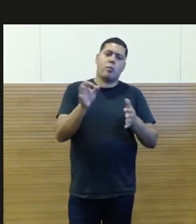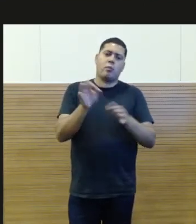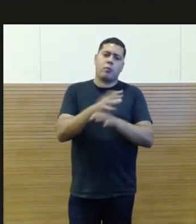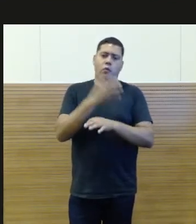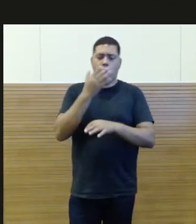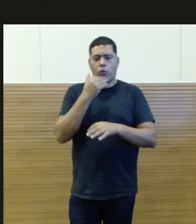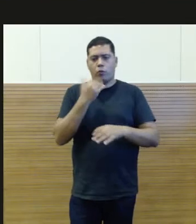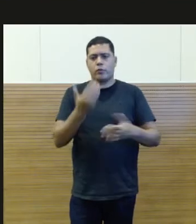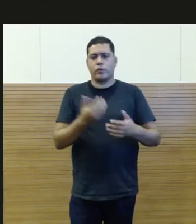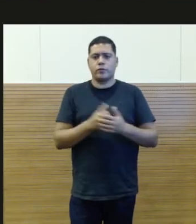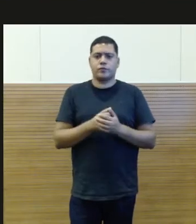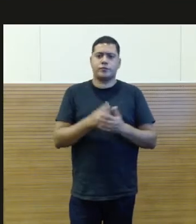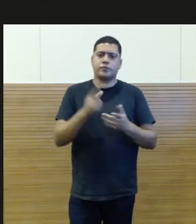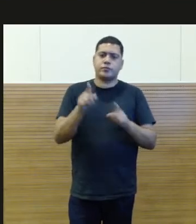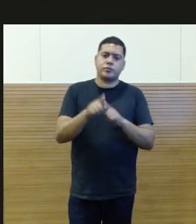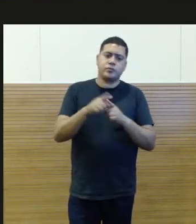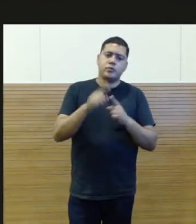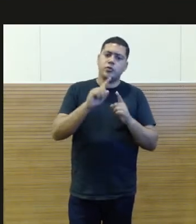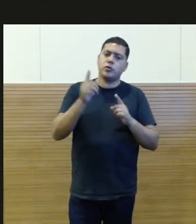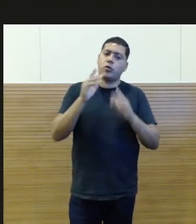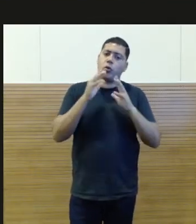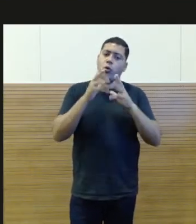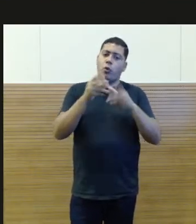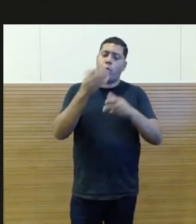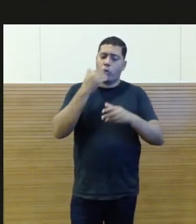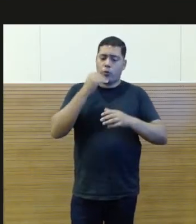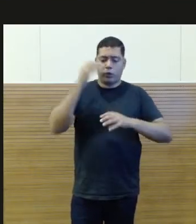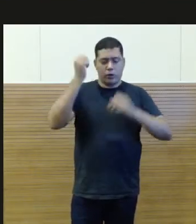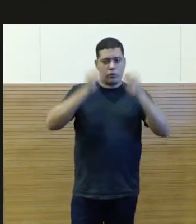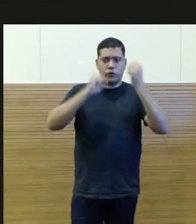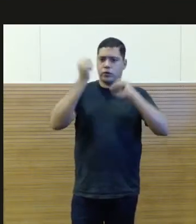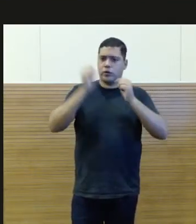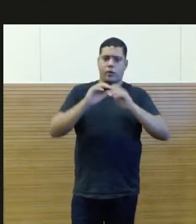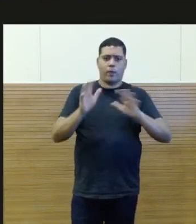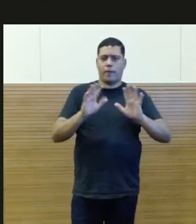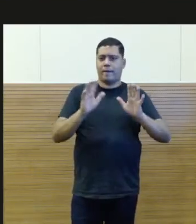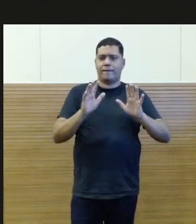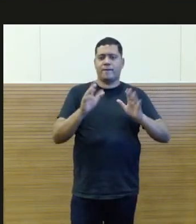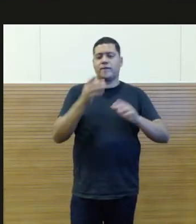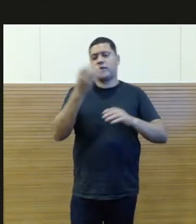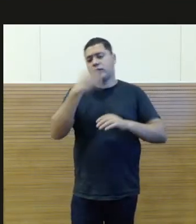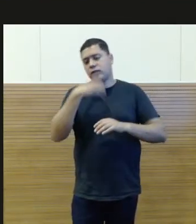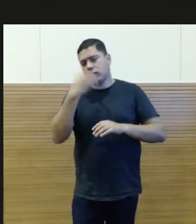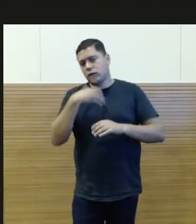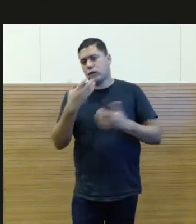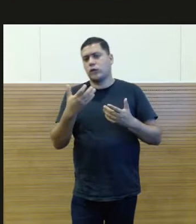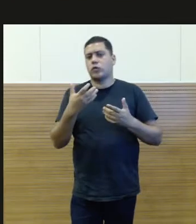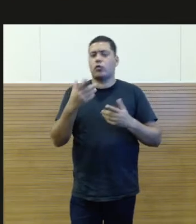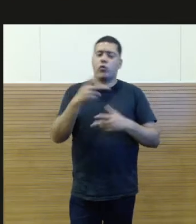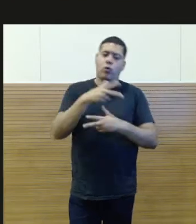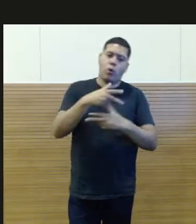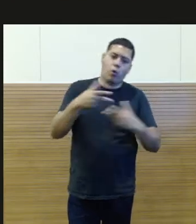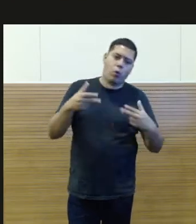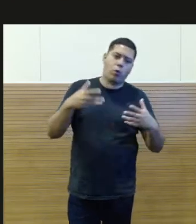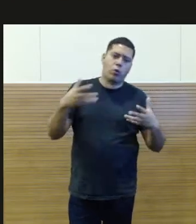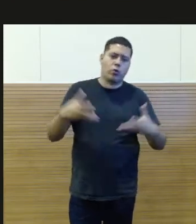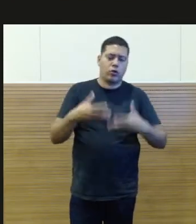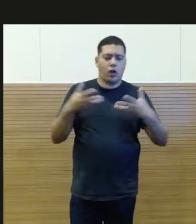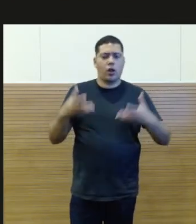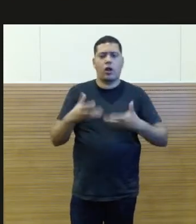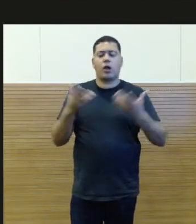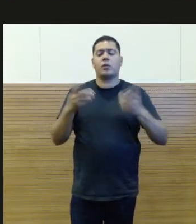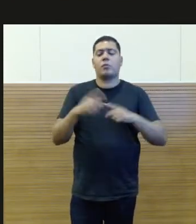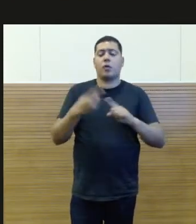poucos alimentos não são processados, não passam pela indústria, né? Algumas frutas, algumas hortaliças, mas a